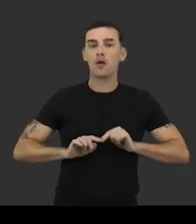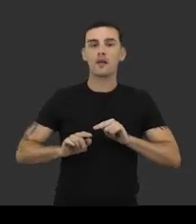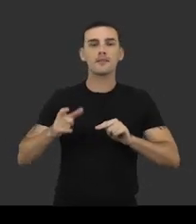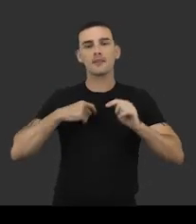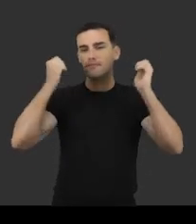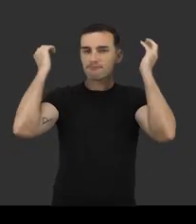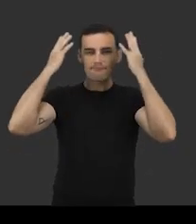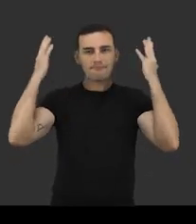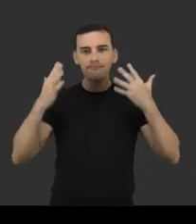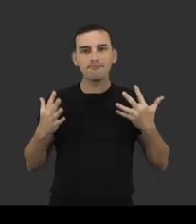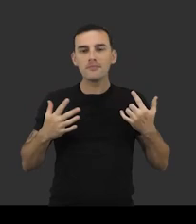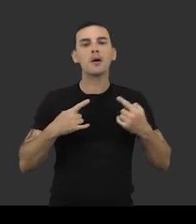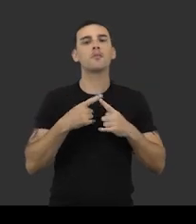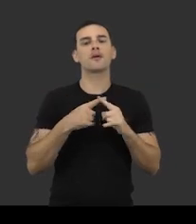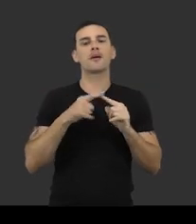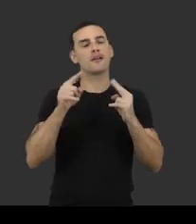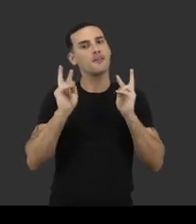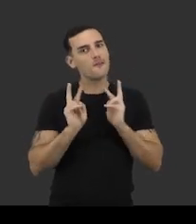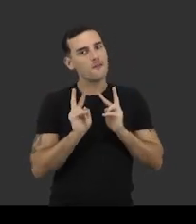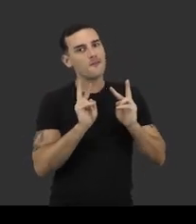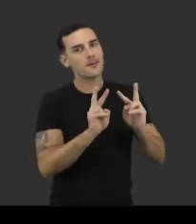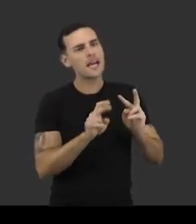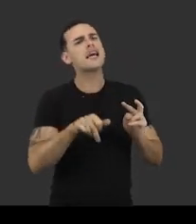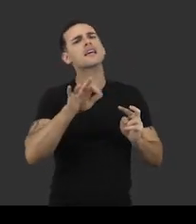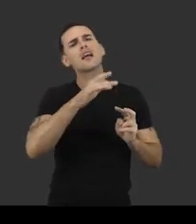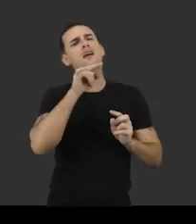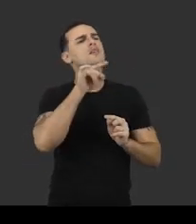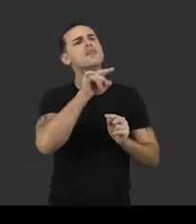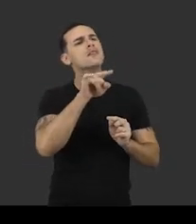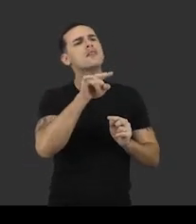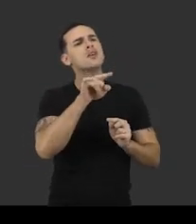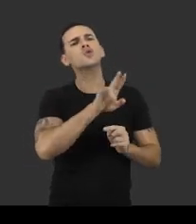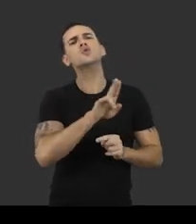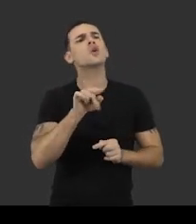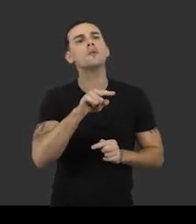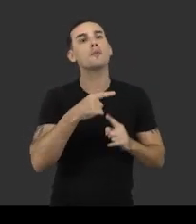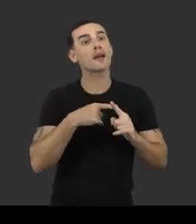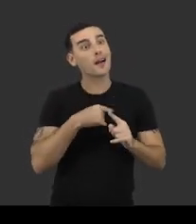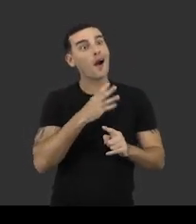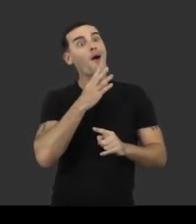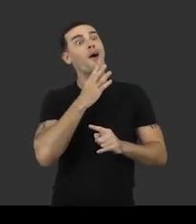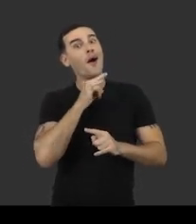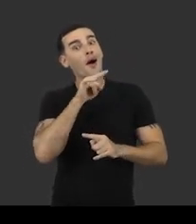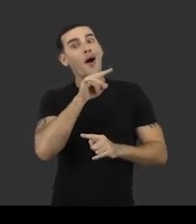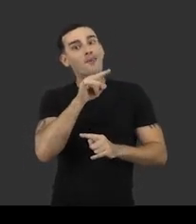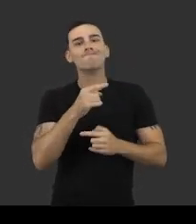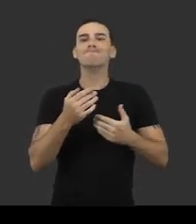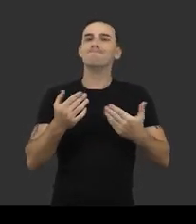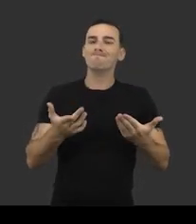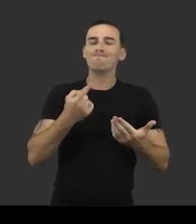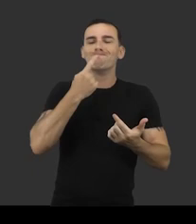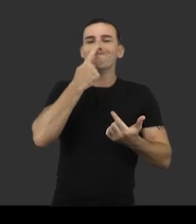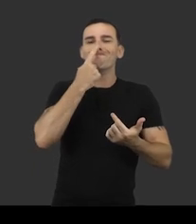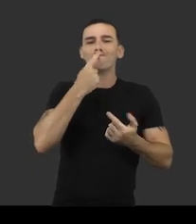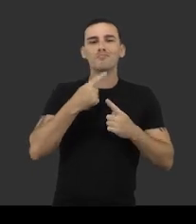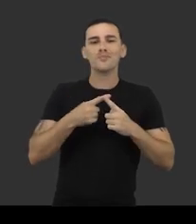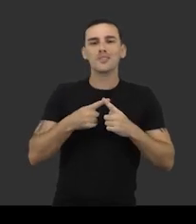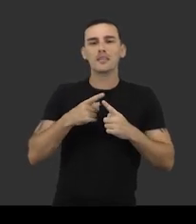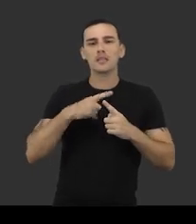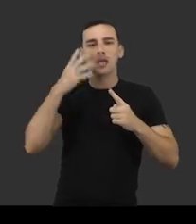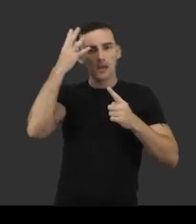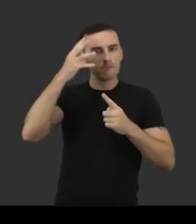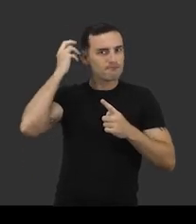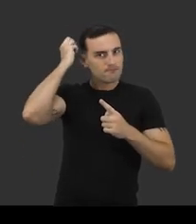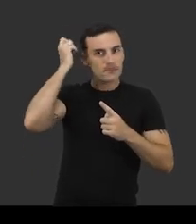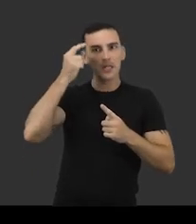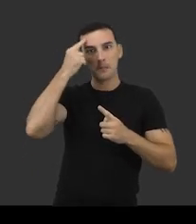cabelo solto, para que ele veja quem é você, para que ele te reconheça, né? Para que você não esteja ali com o gorro, com o cabelo